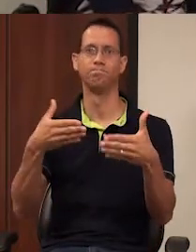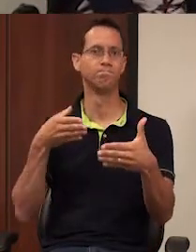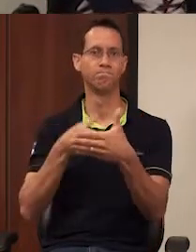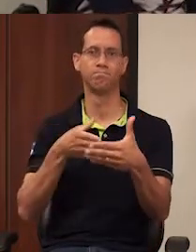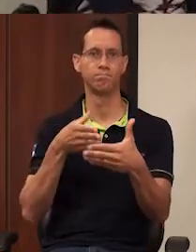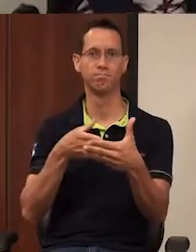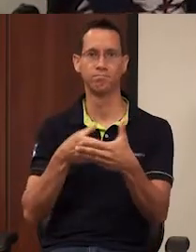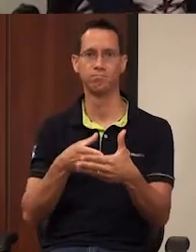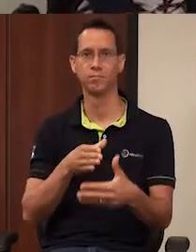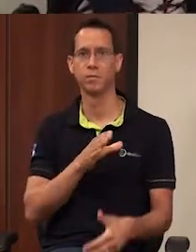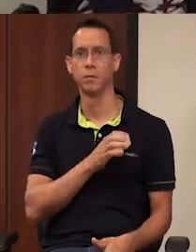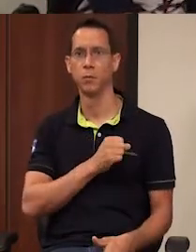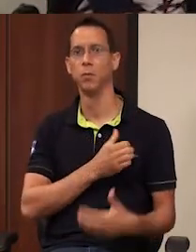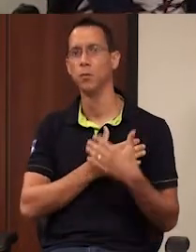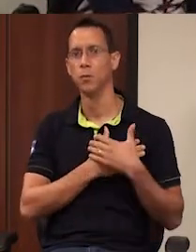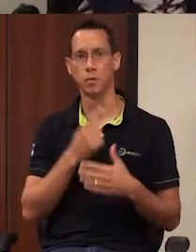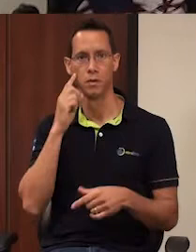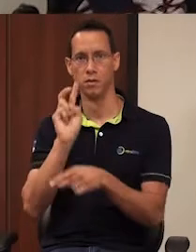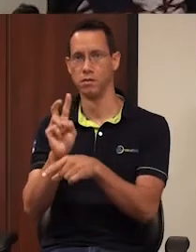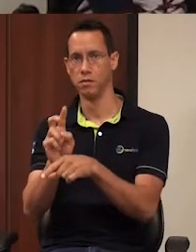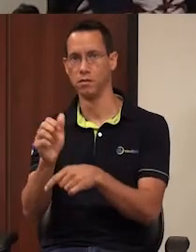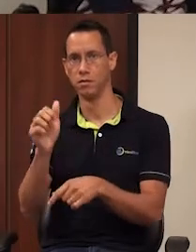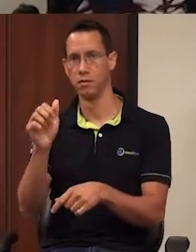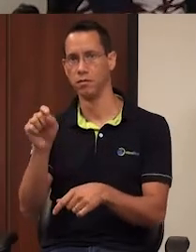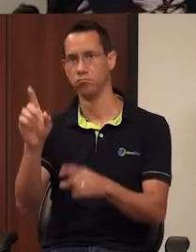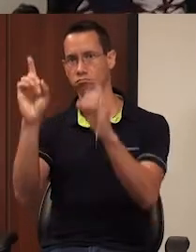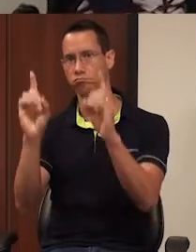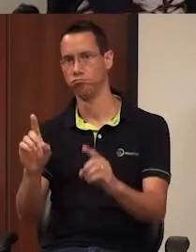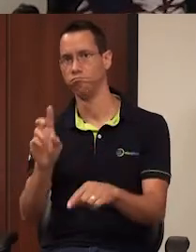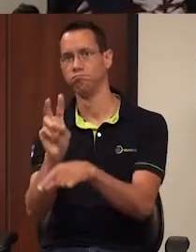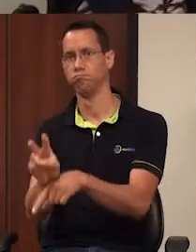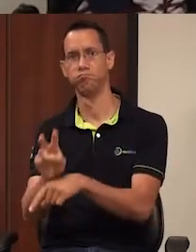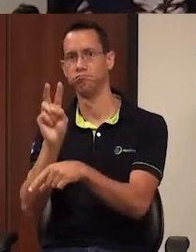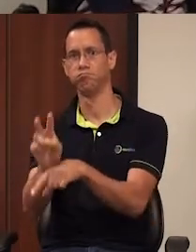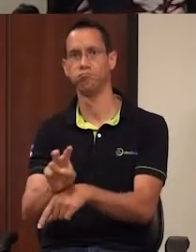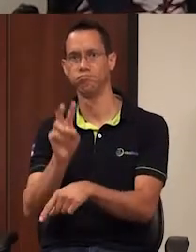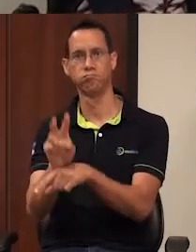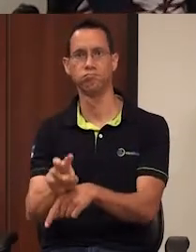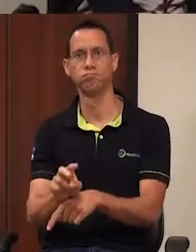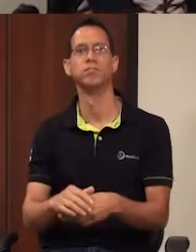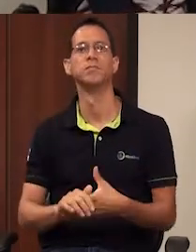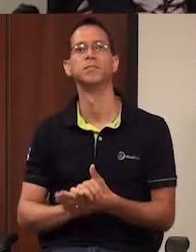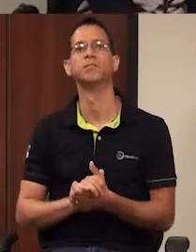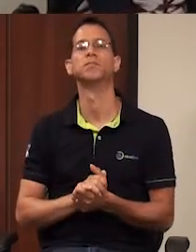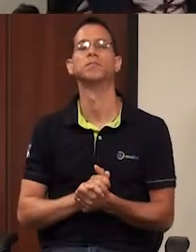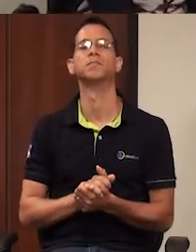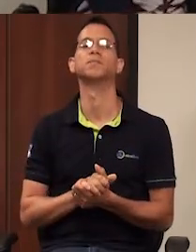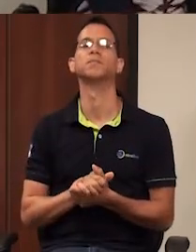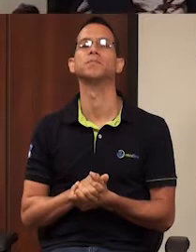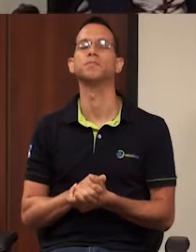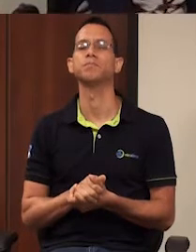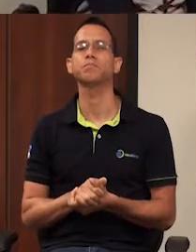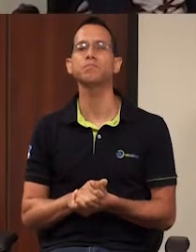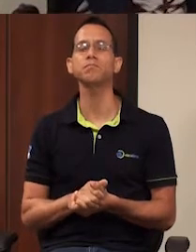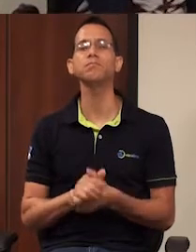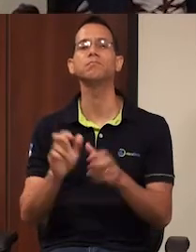do amor excessivo, que aí do amor excessivo vira né, o cuidado e o paternalismo. Então, e aí um dos